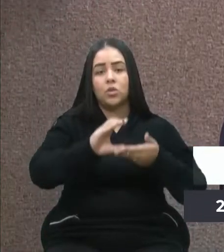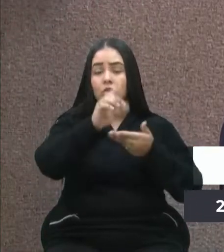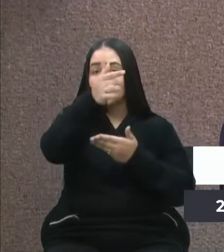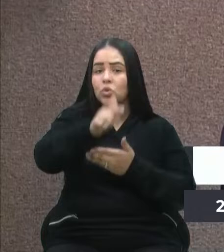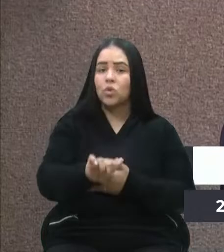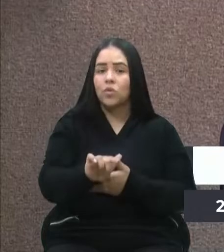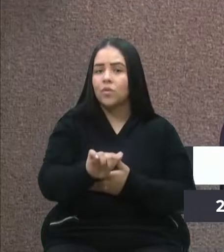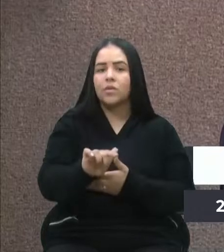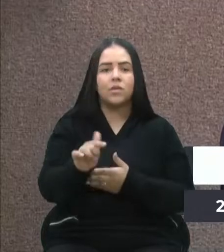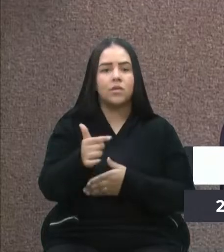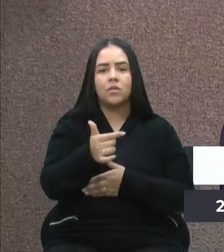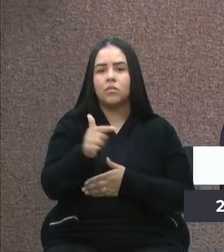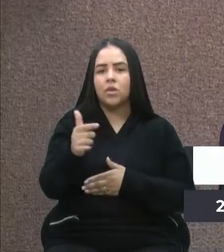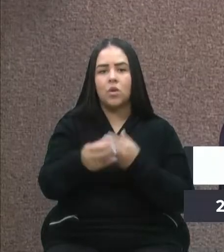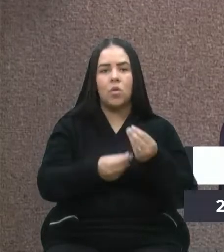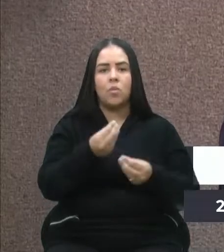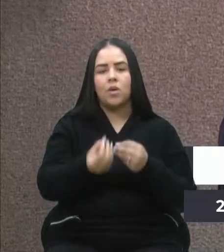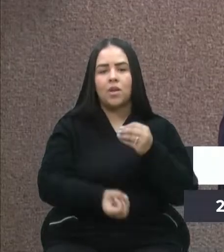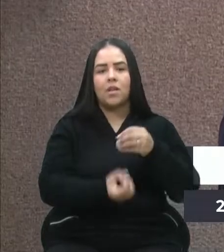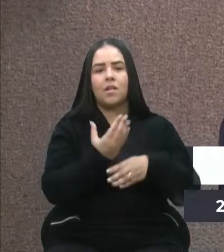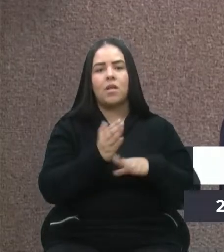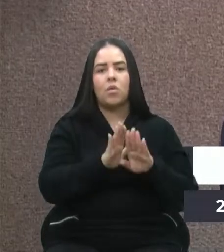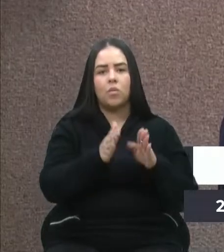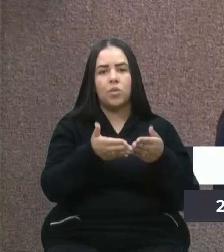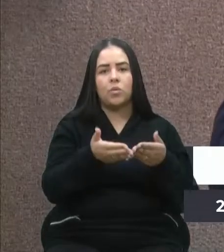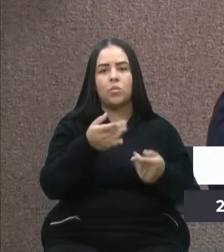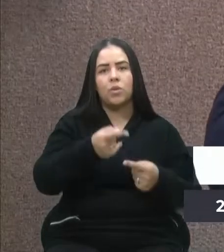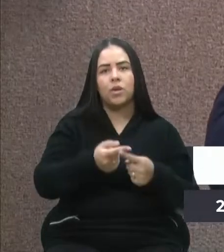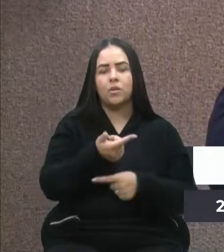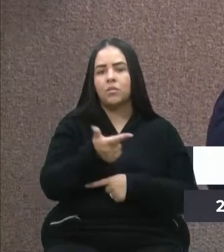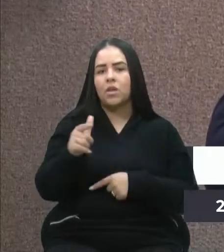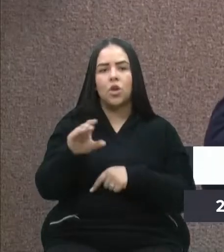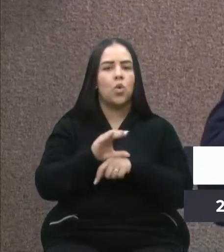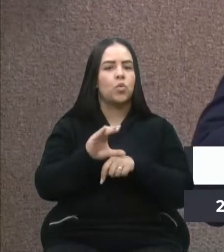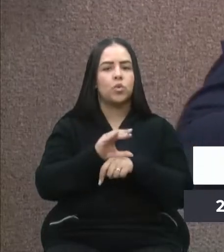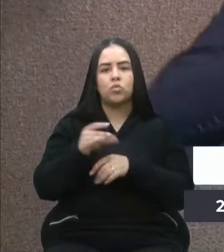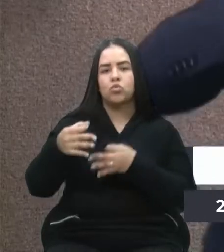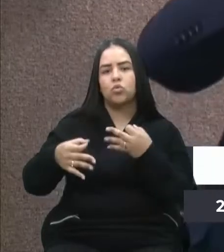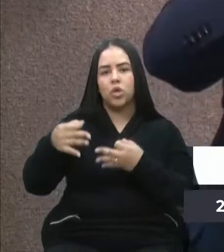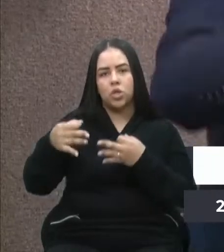não cabe inclusão dessa comissão criada por não ter constituição jurídica.